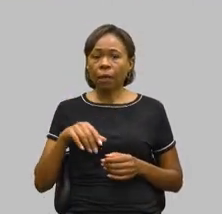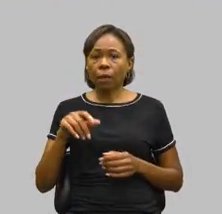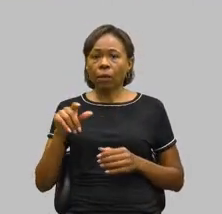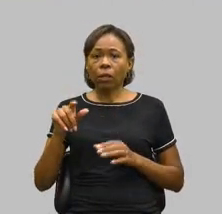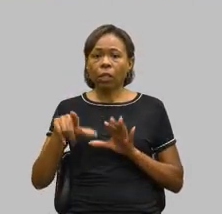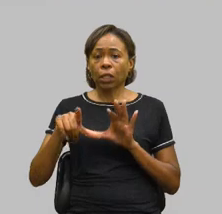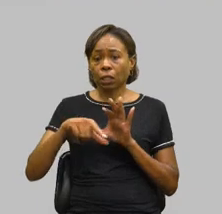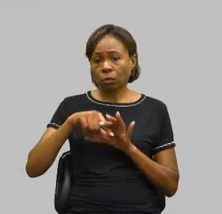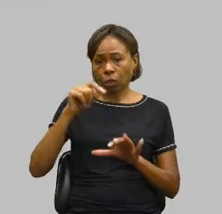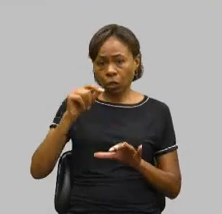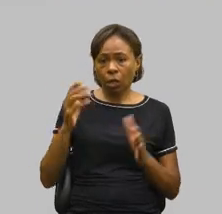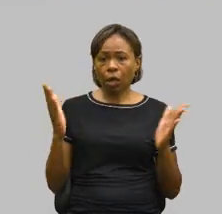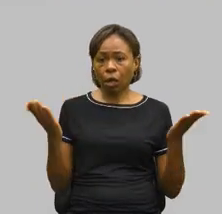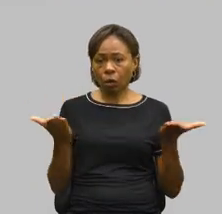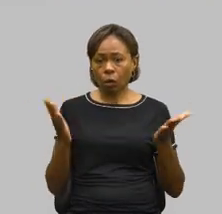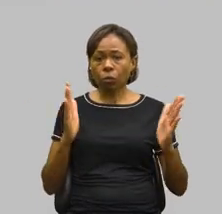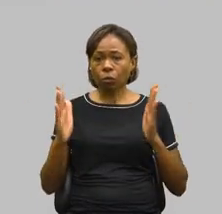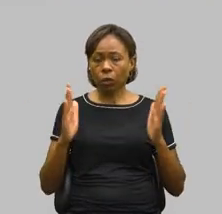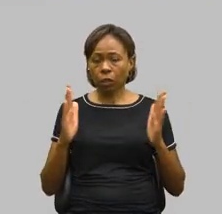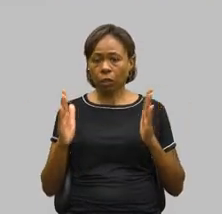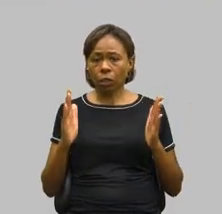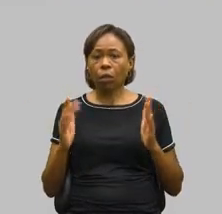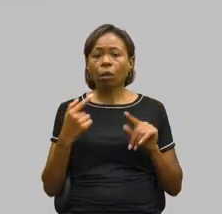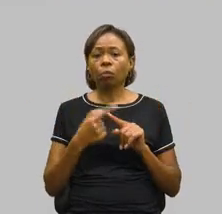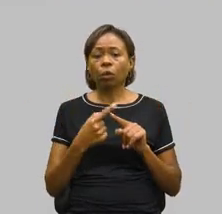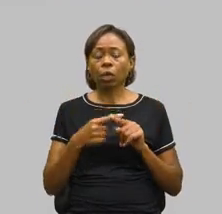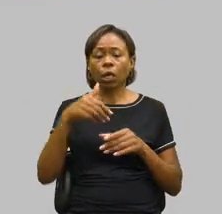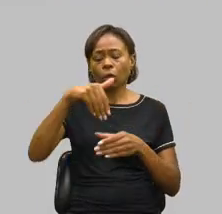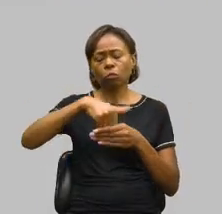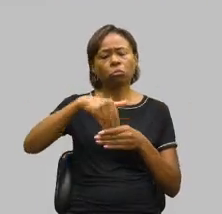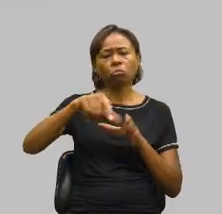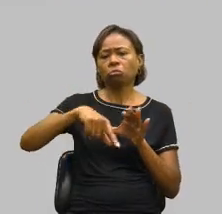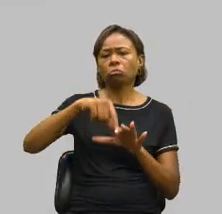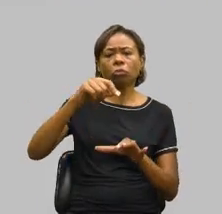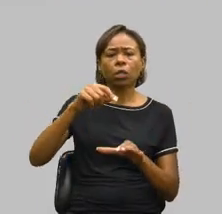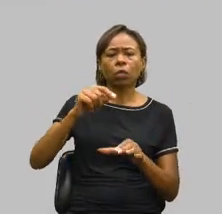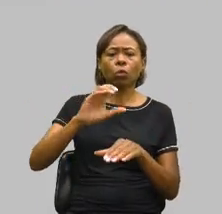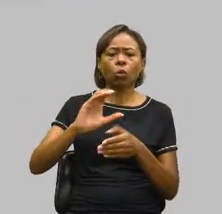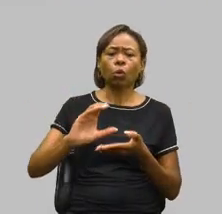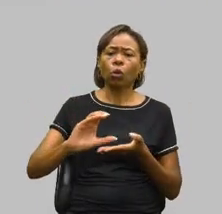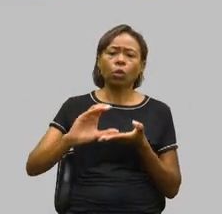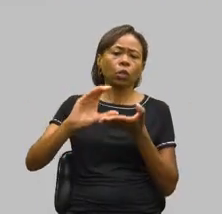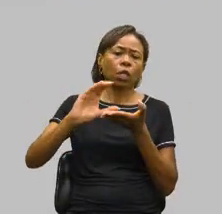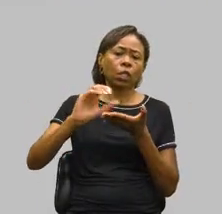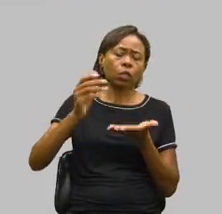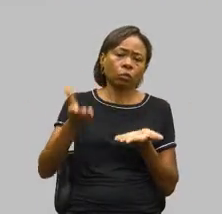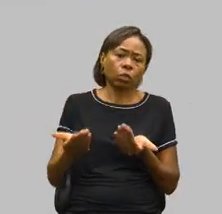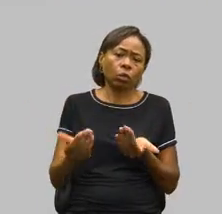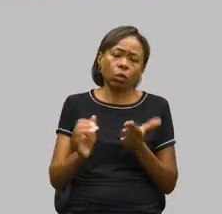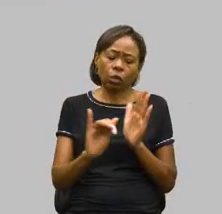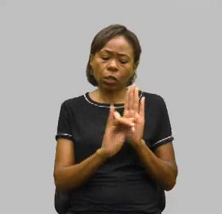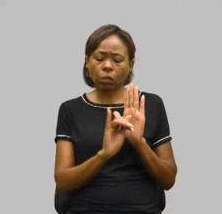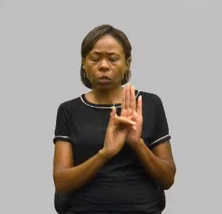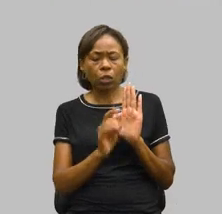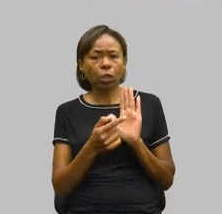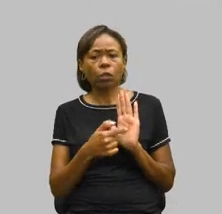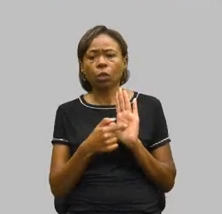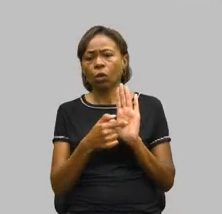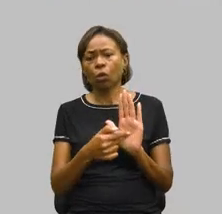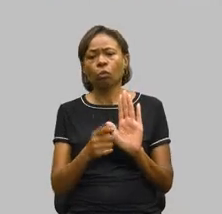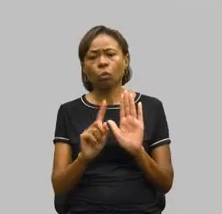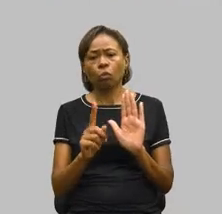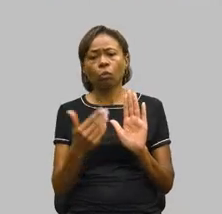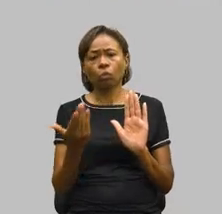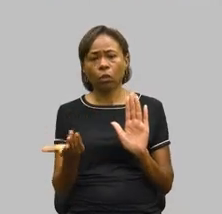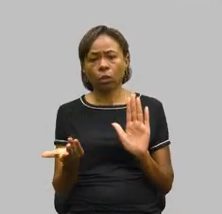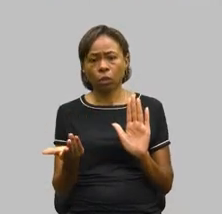entender Por que que não vai ter eleição pro conselho de juventude eh o edital não estabelece os critérios para essa seleção